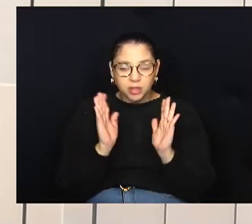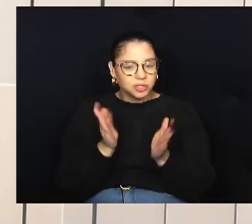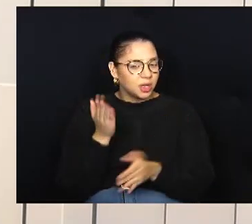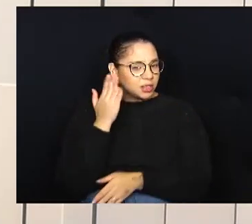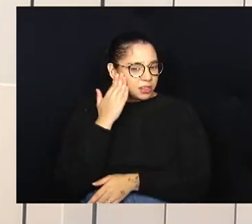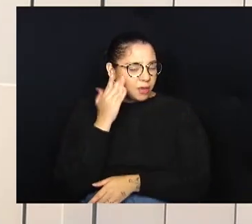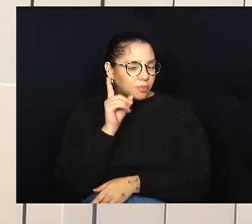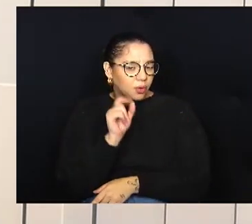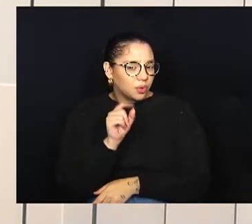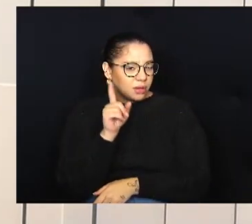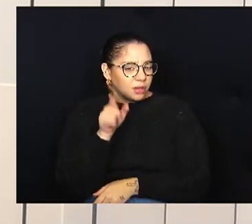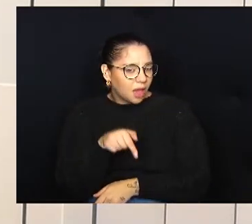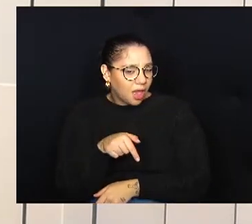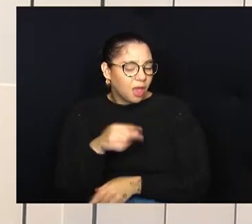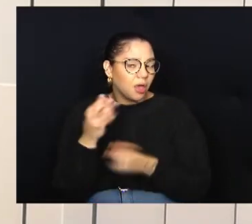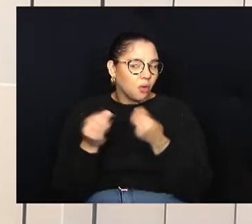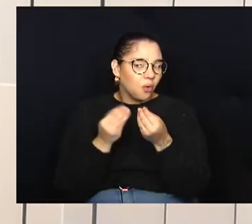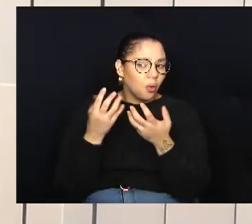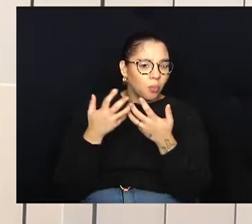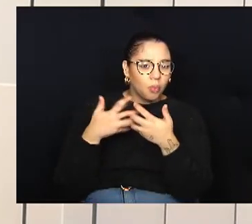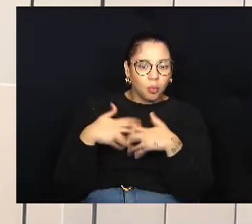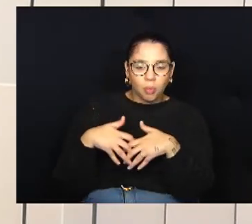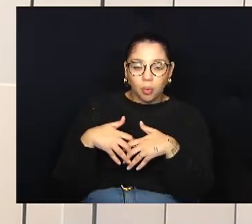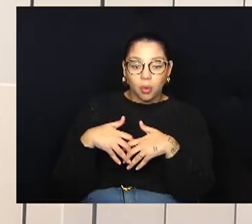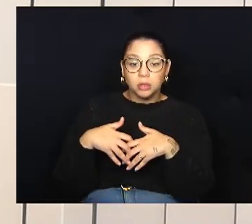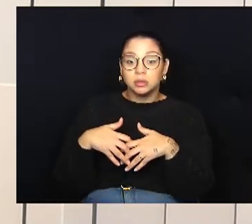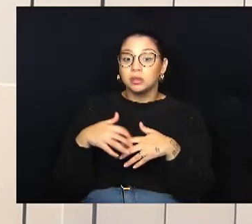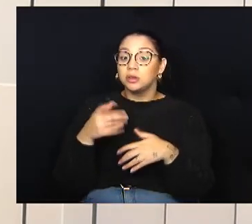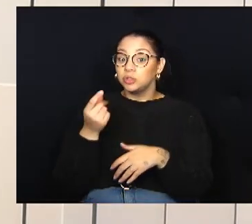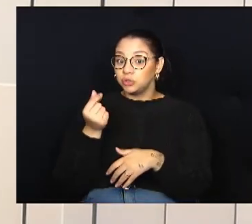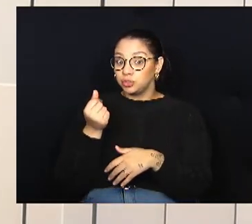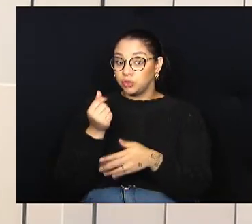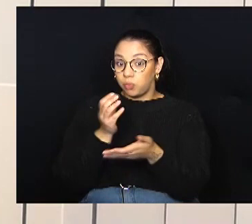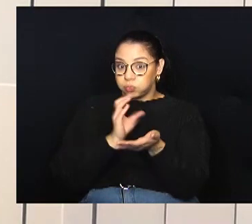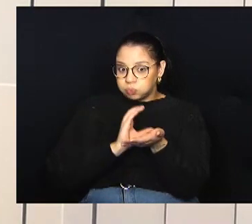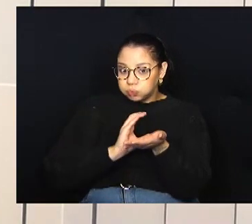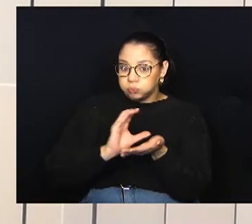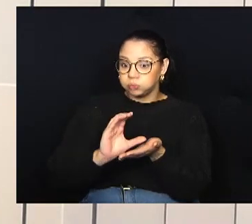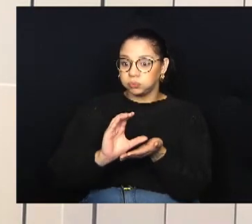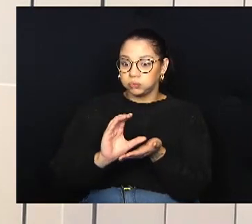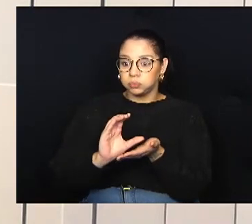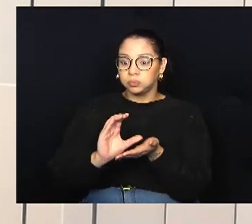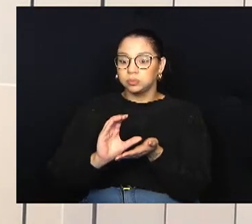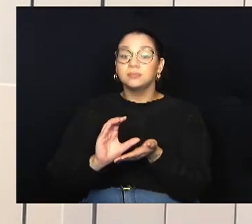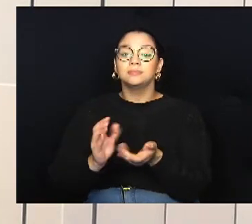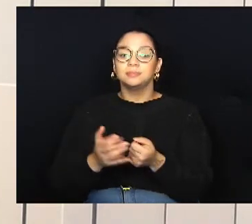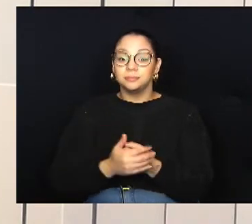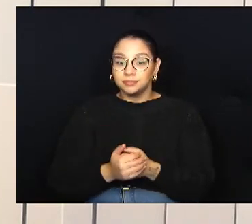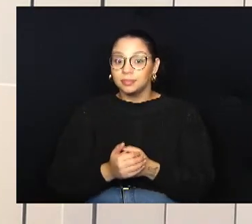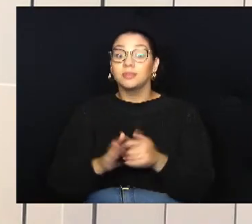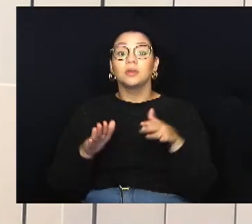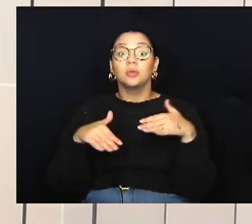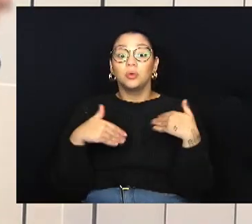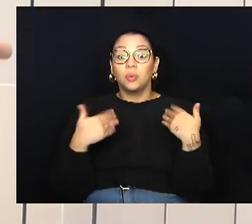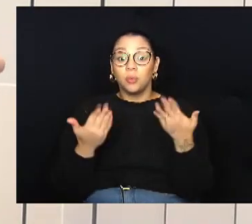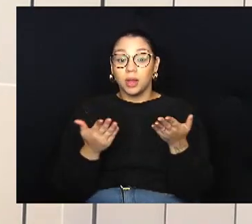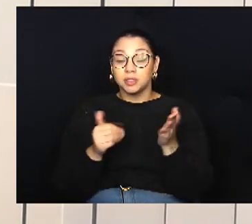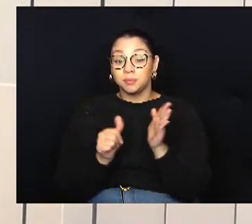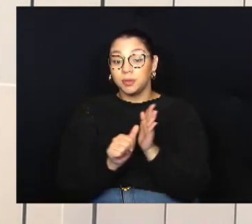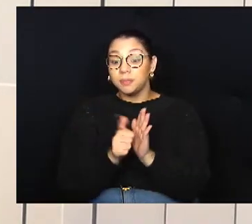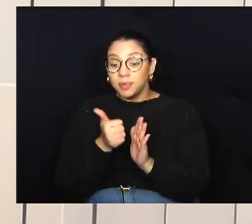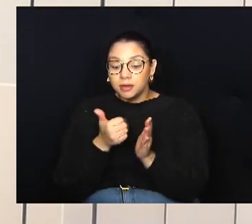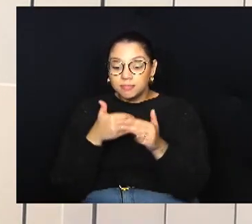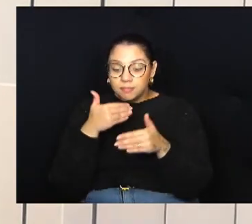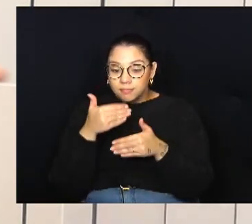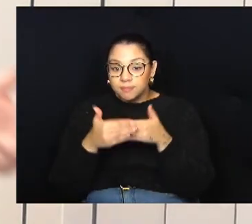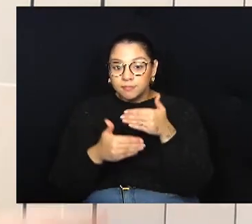são e como funcionam as aplicações e investimentos financeiros? Quais são os primeiros passos